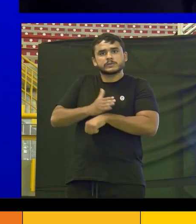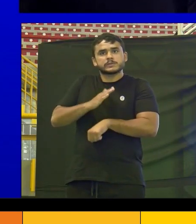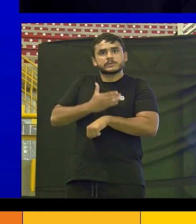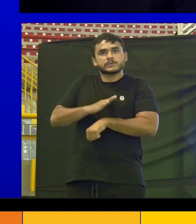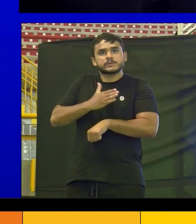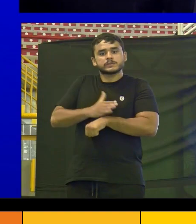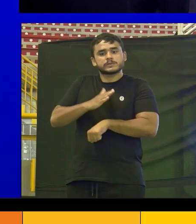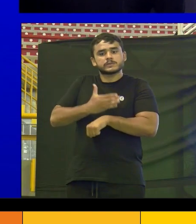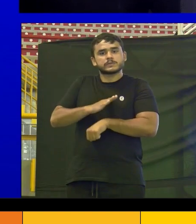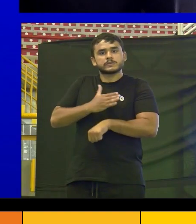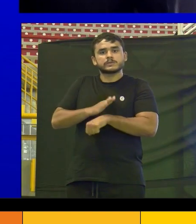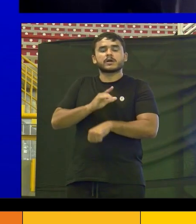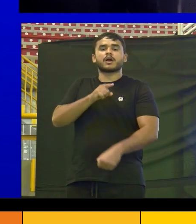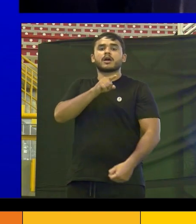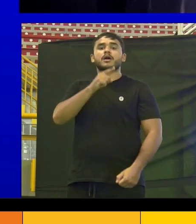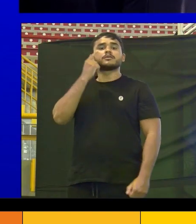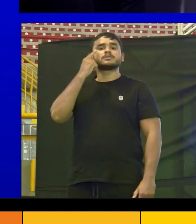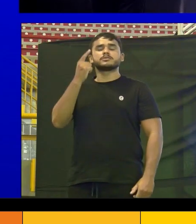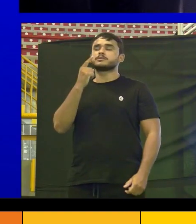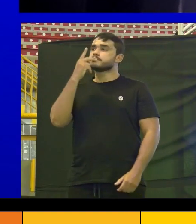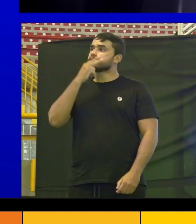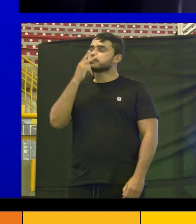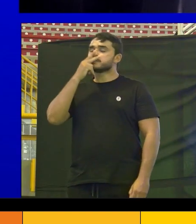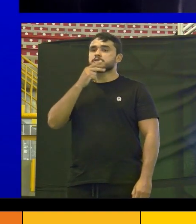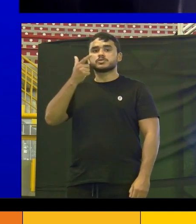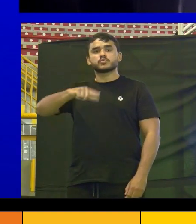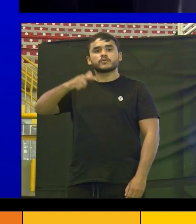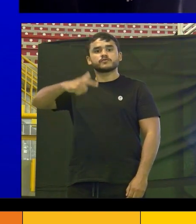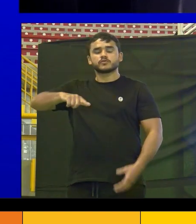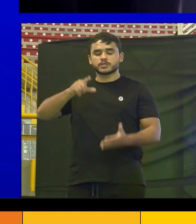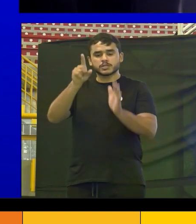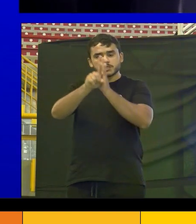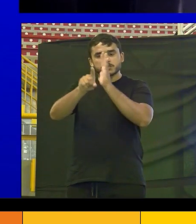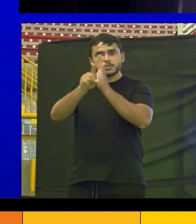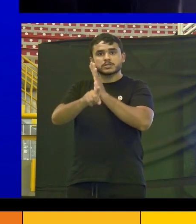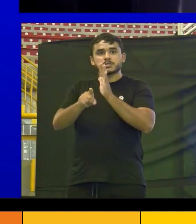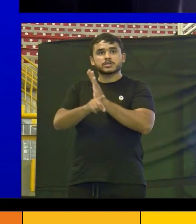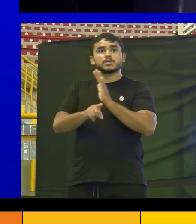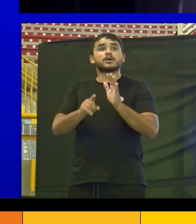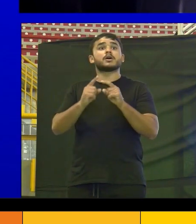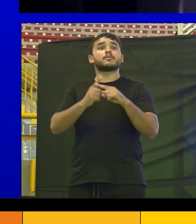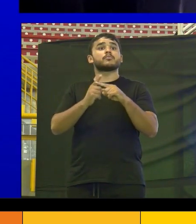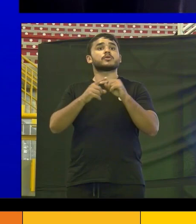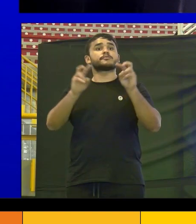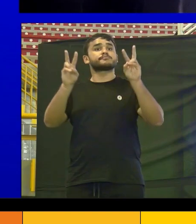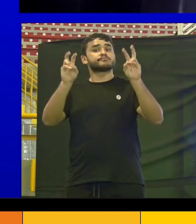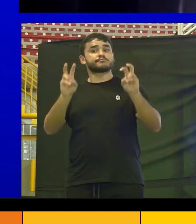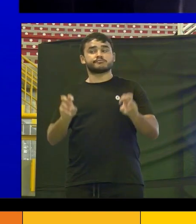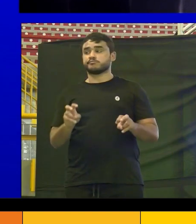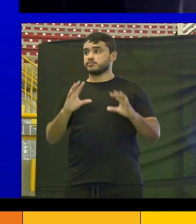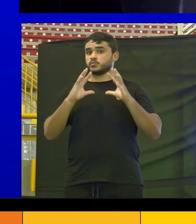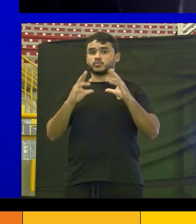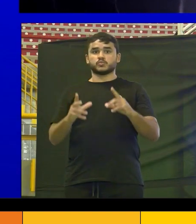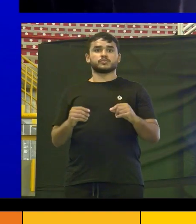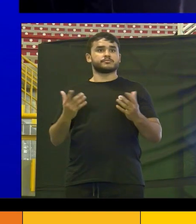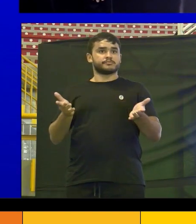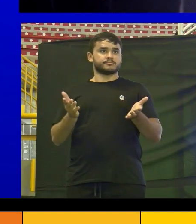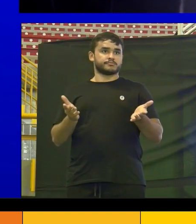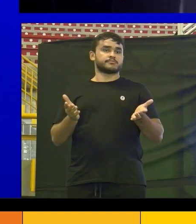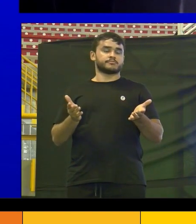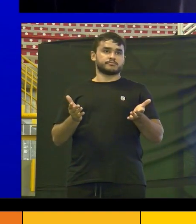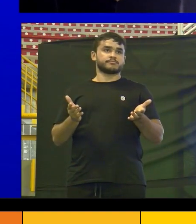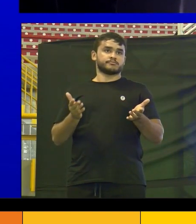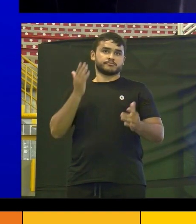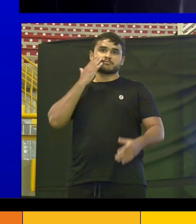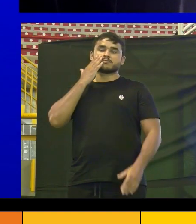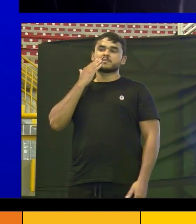há sempre uma repetição, há sempre muita coincidência, tá bom? Em relação aos assuntos, em relação às competências e